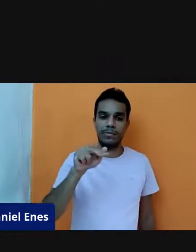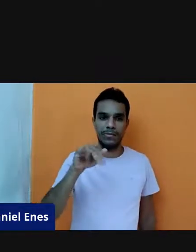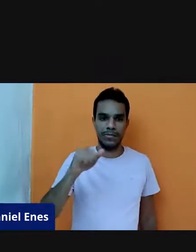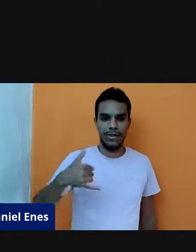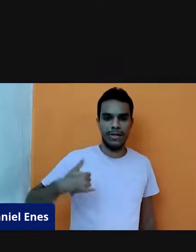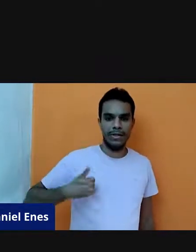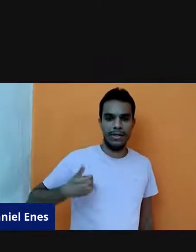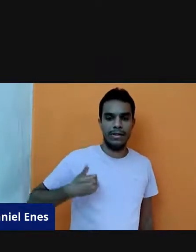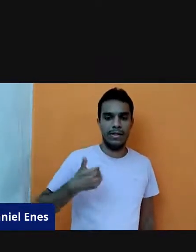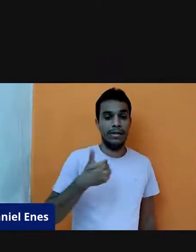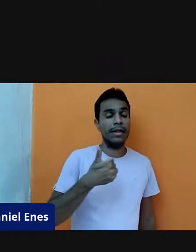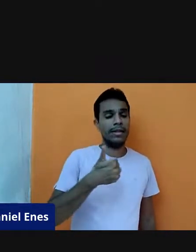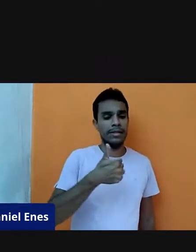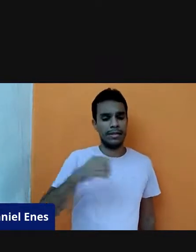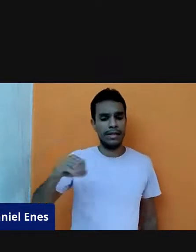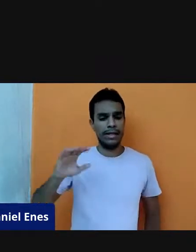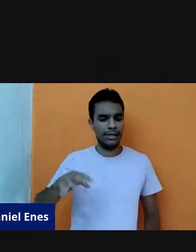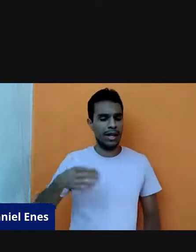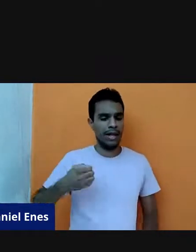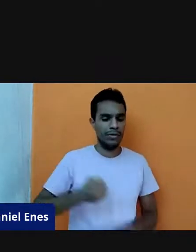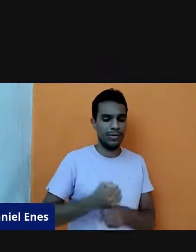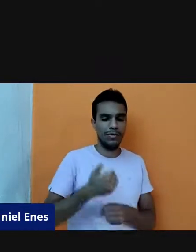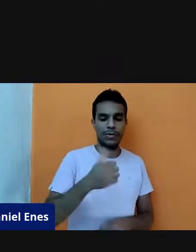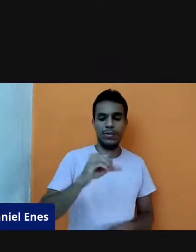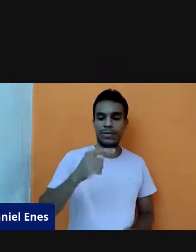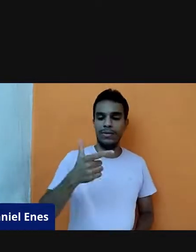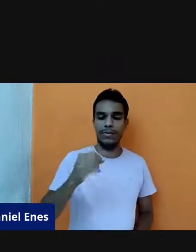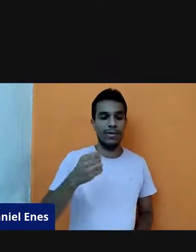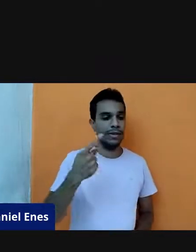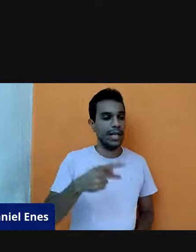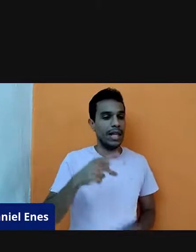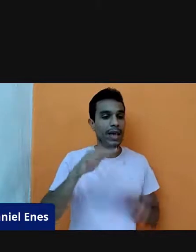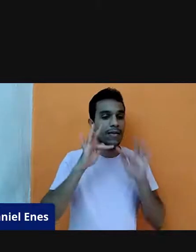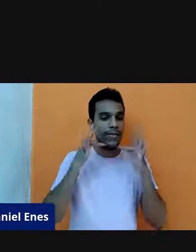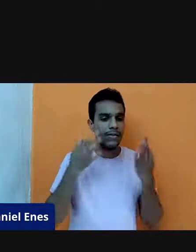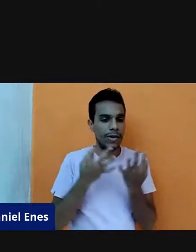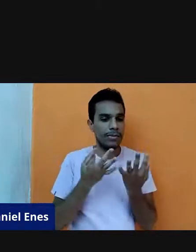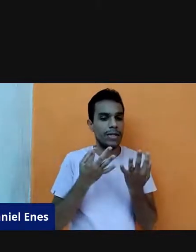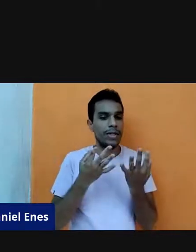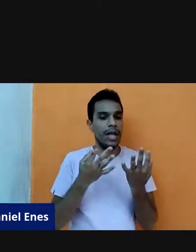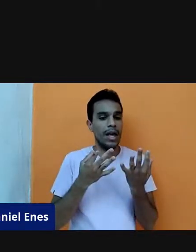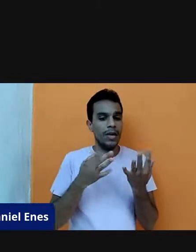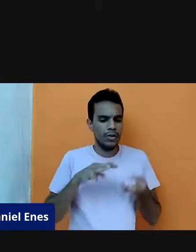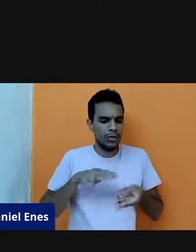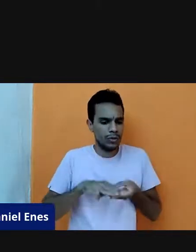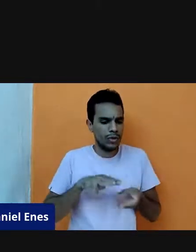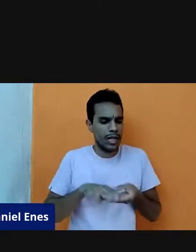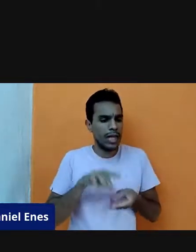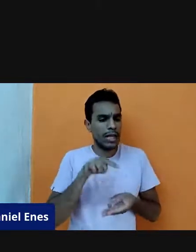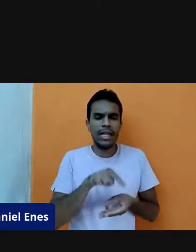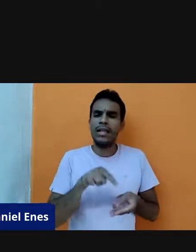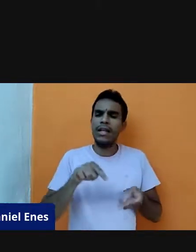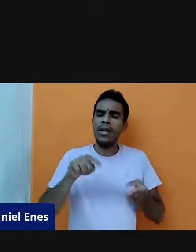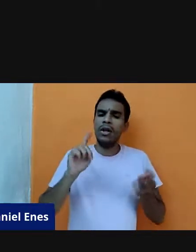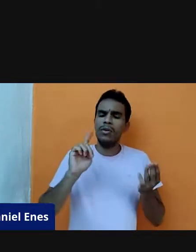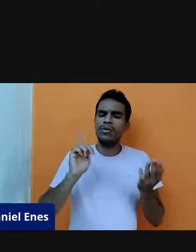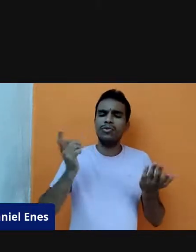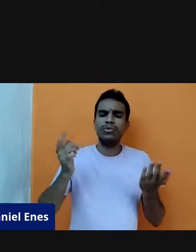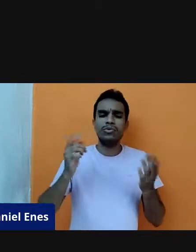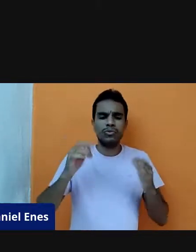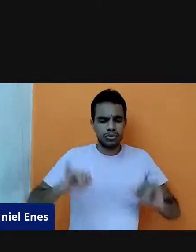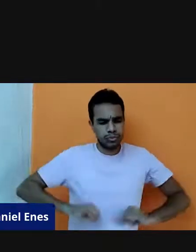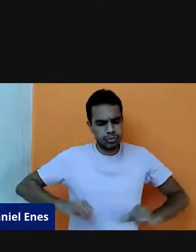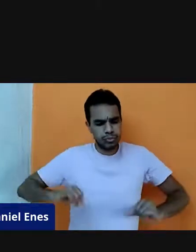de origem judaica, sofreu por conta da perseguição que havia, né? Por conta da Guerra